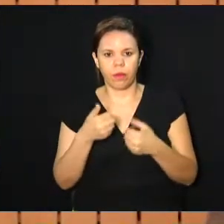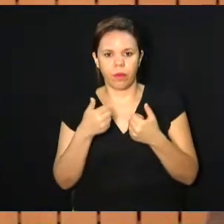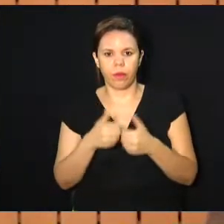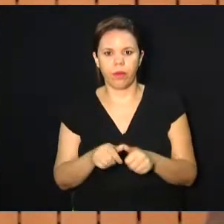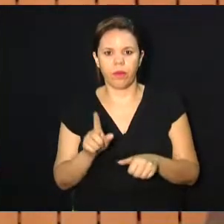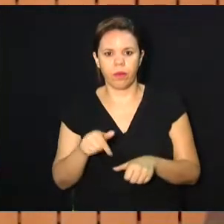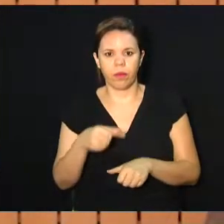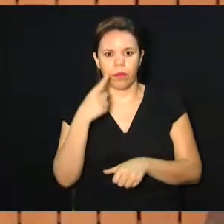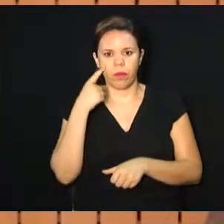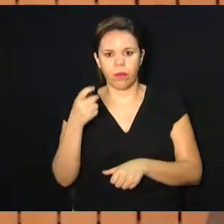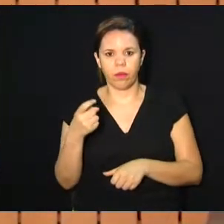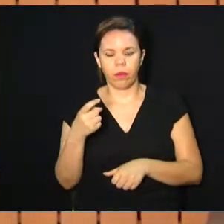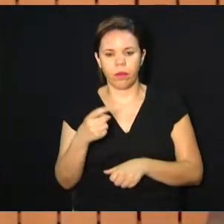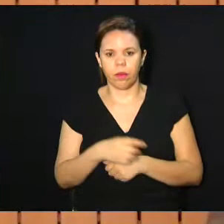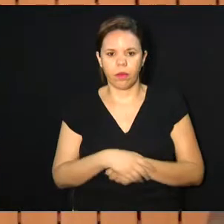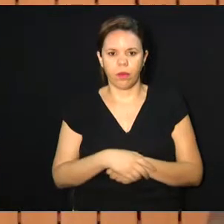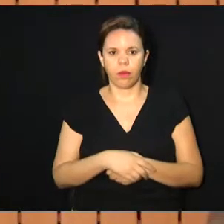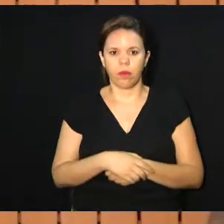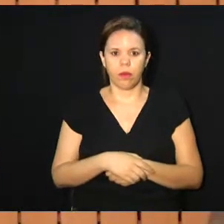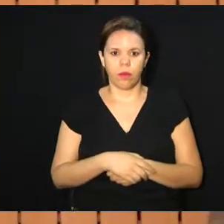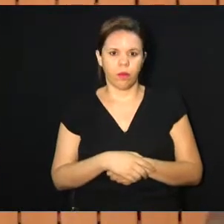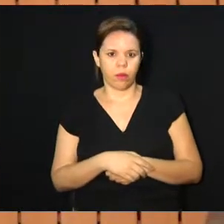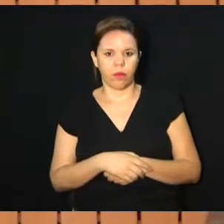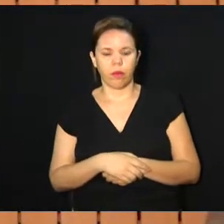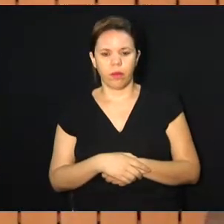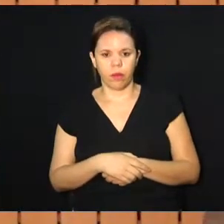é interessante que o transporte,